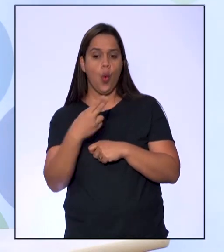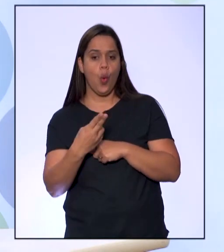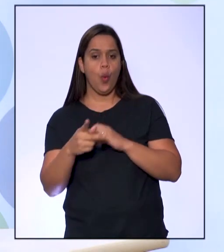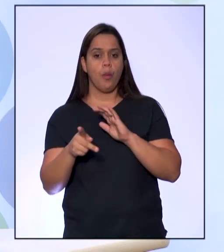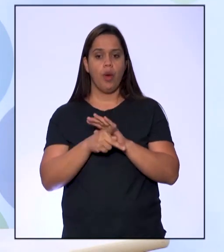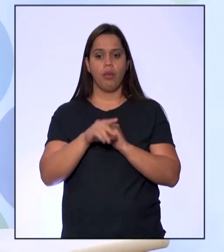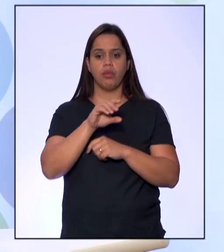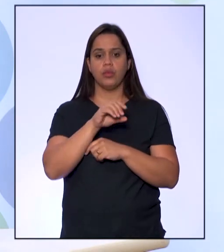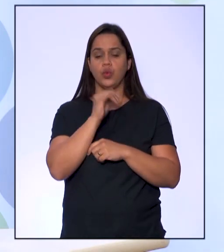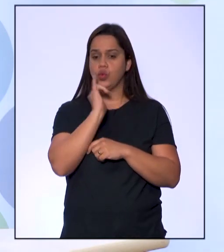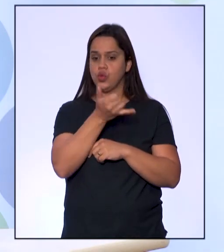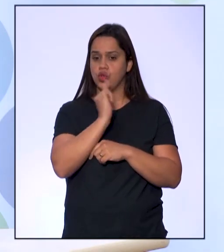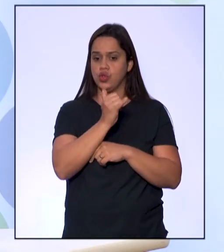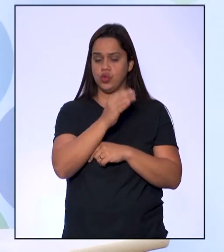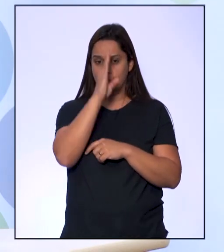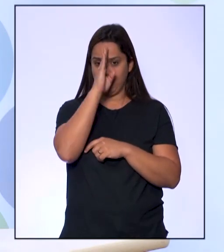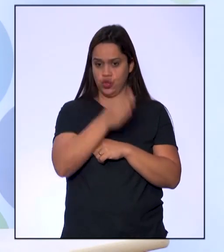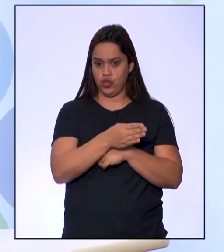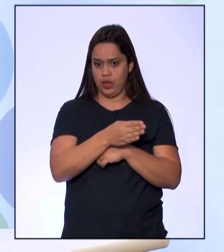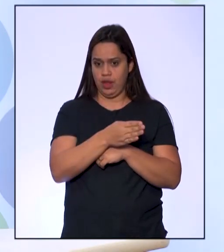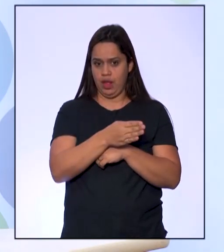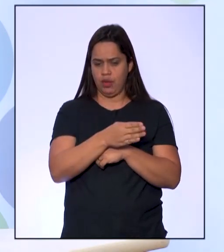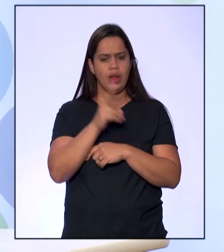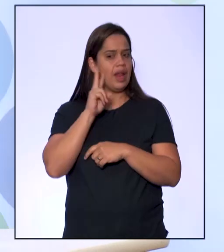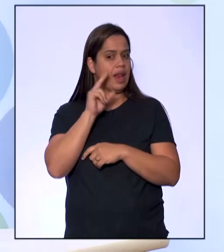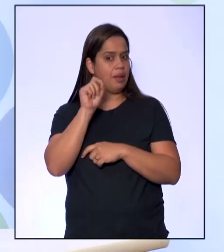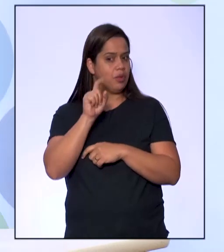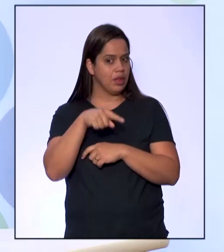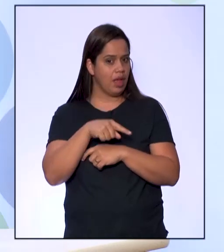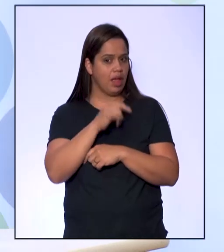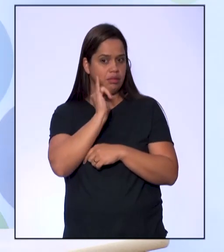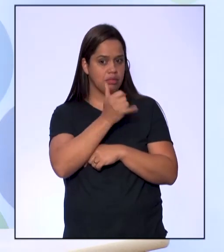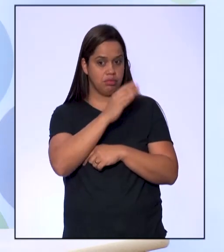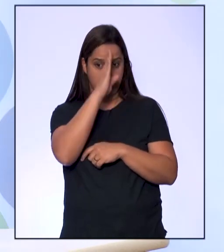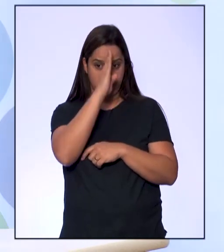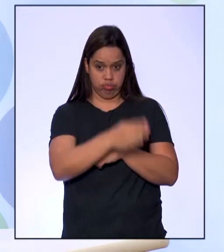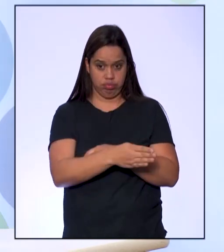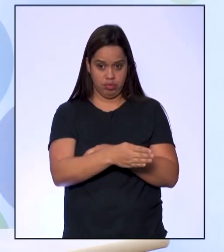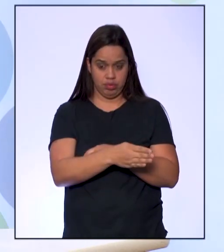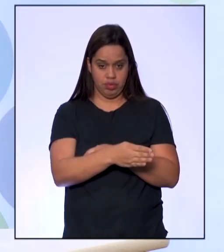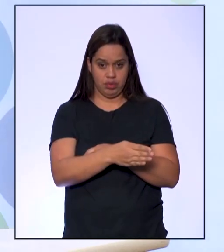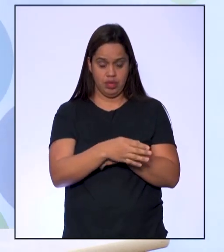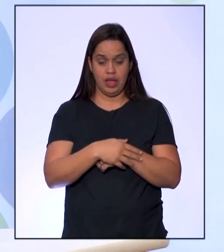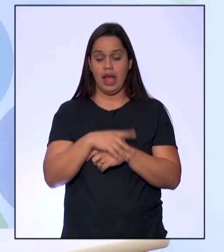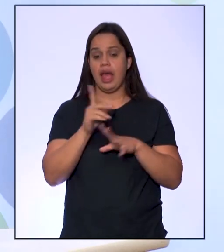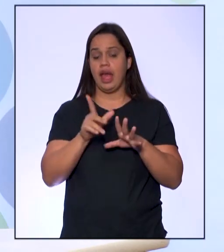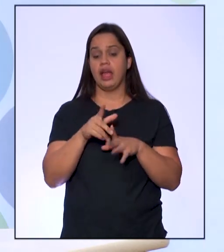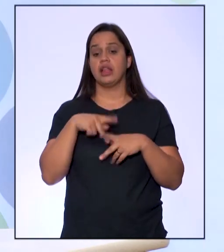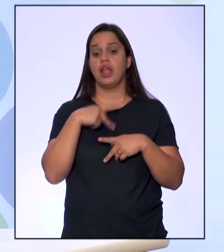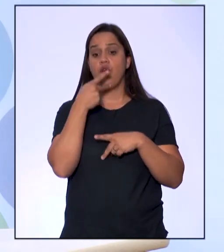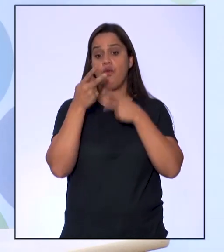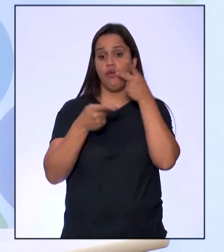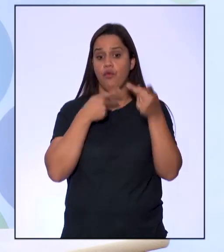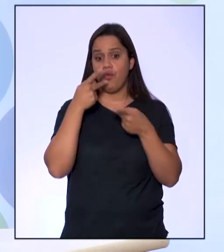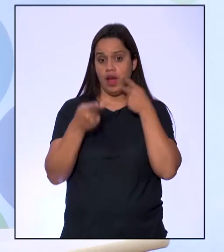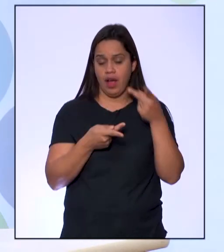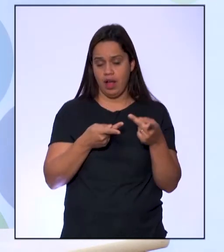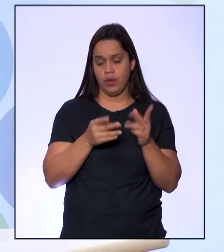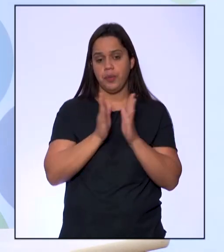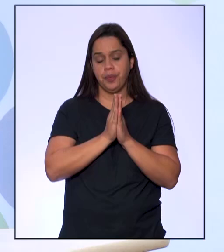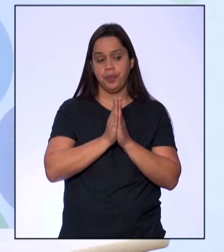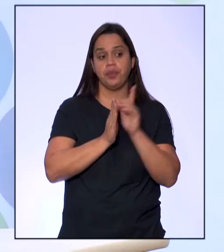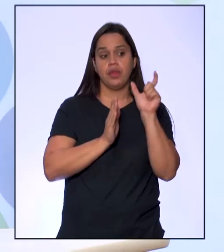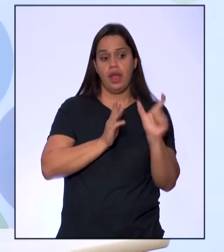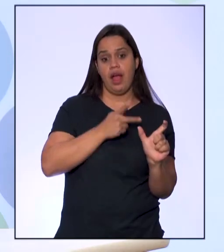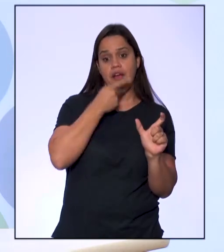direto? Lembra o que é discurso direto? O que é discurso direto? É quando eu falo, quando a fala da